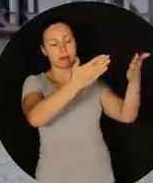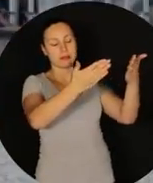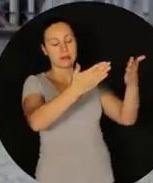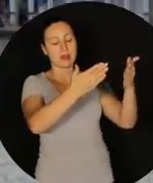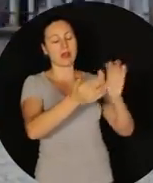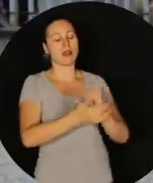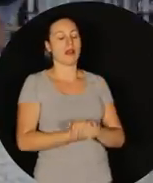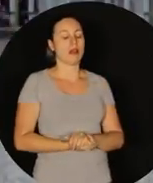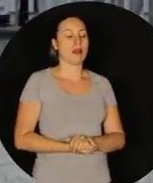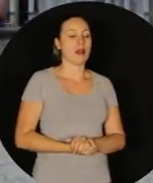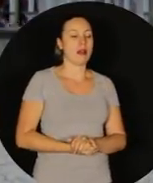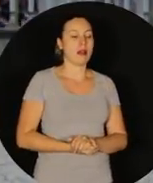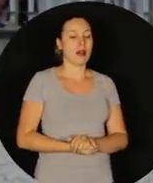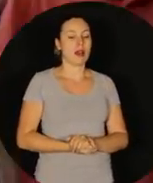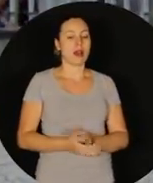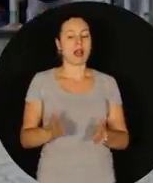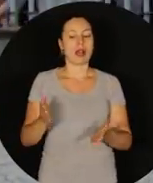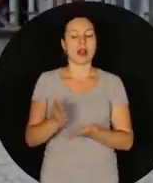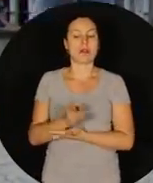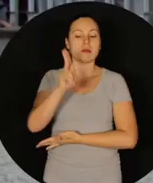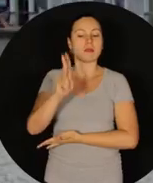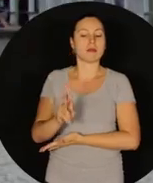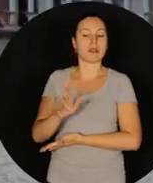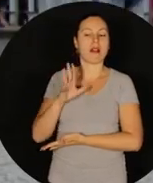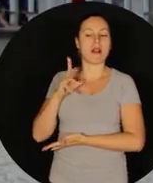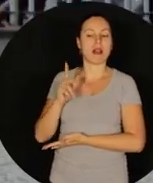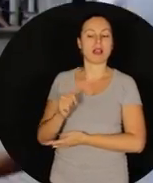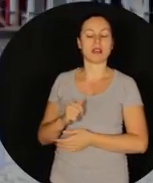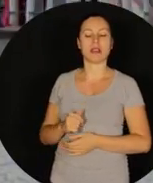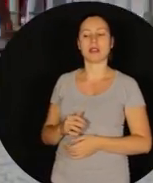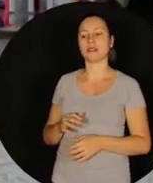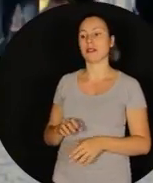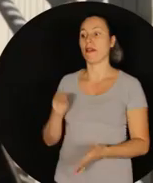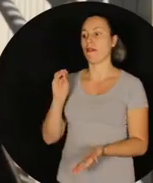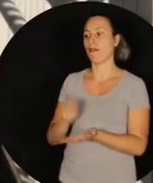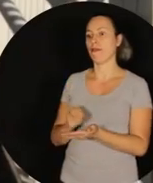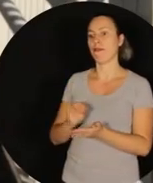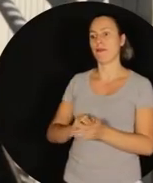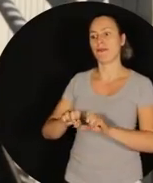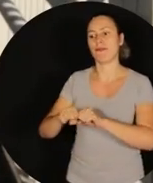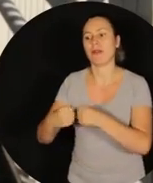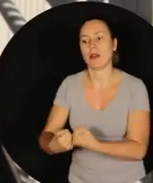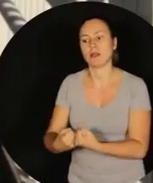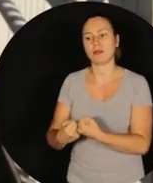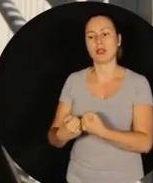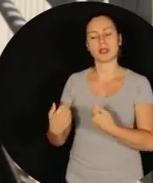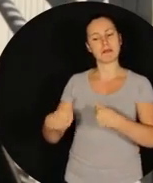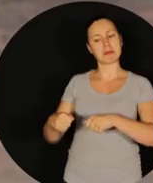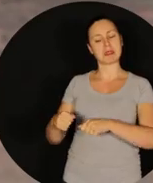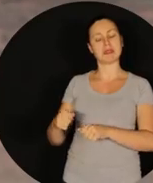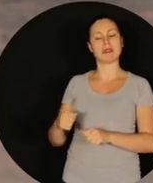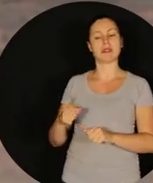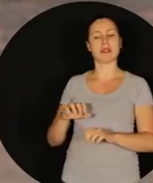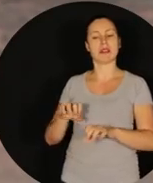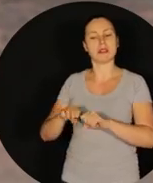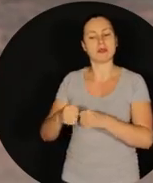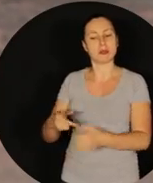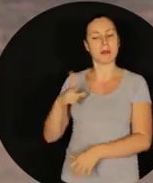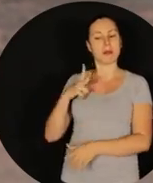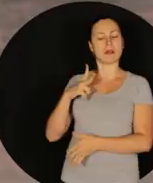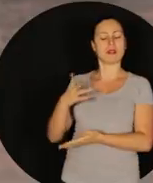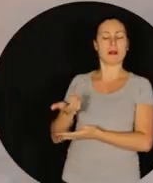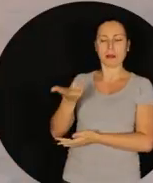vulnerável a pescar. Outros também acreditam que tudo é meramente questão de esforço e mérito individual.